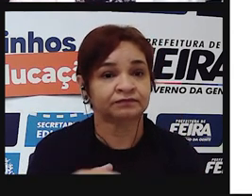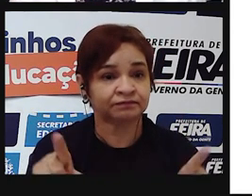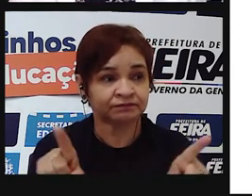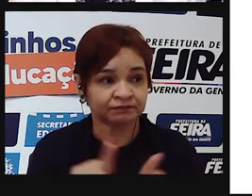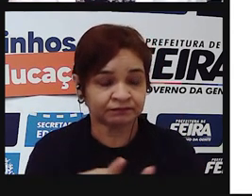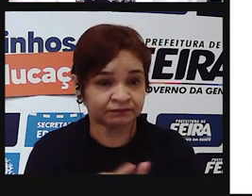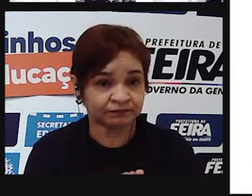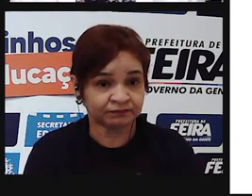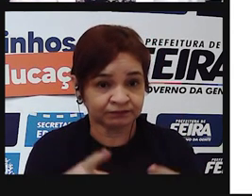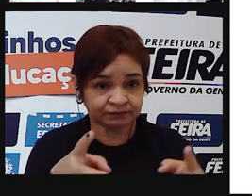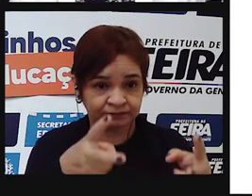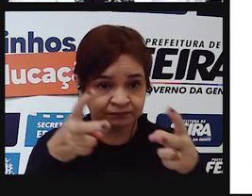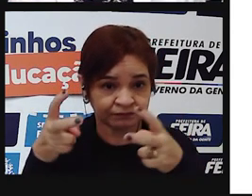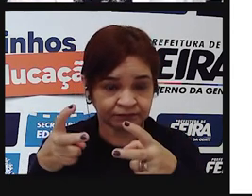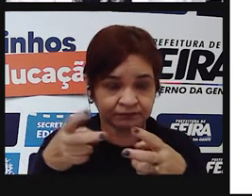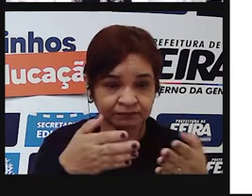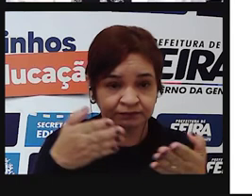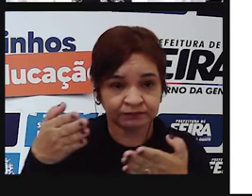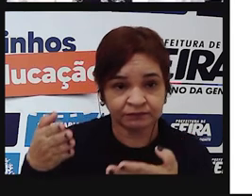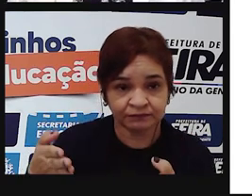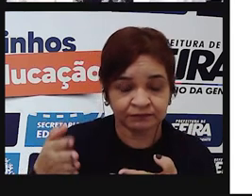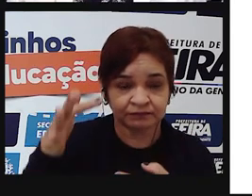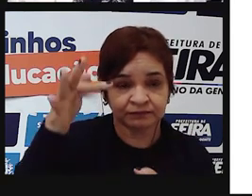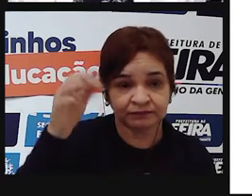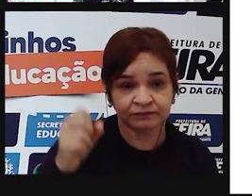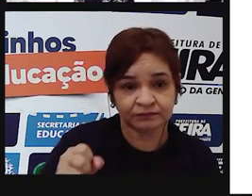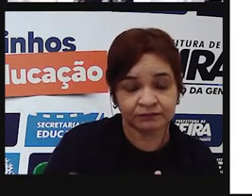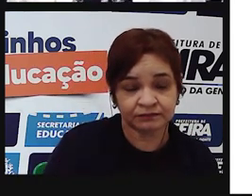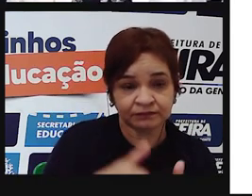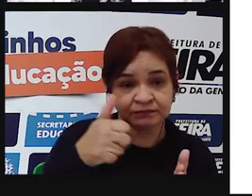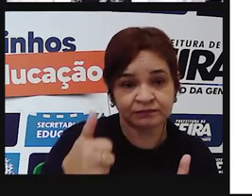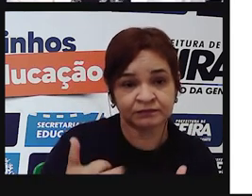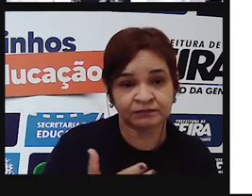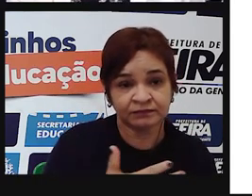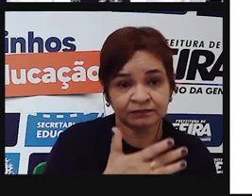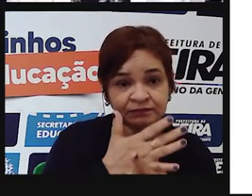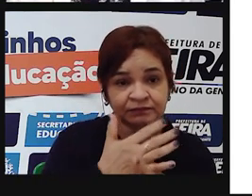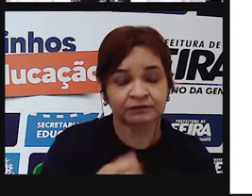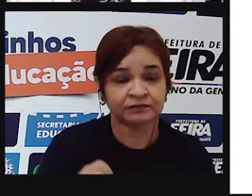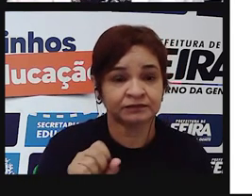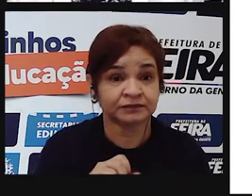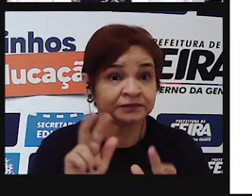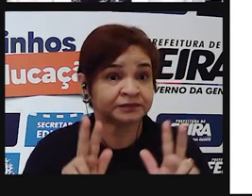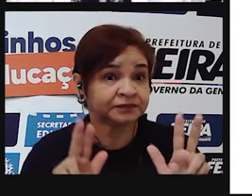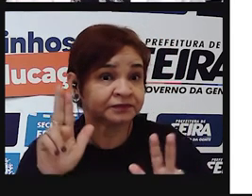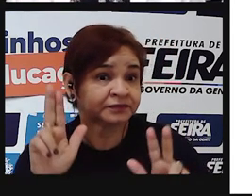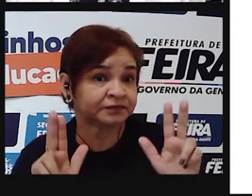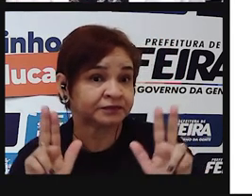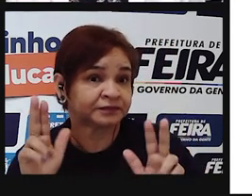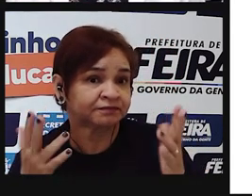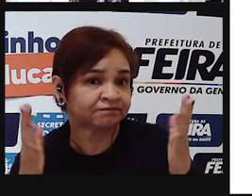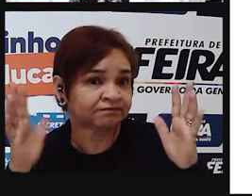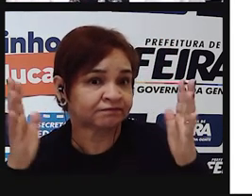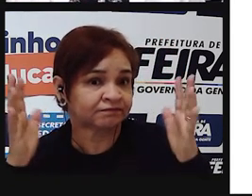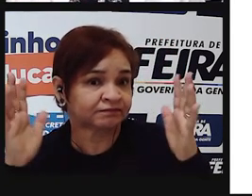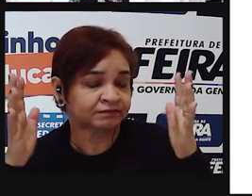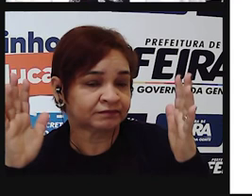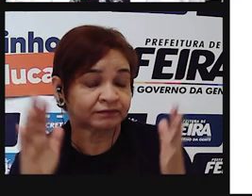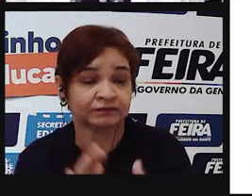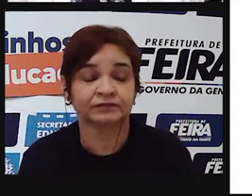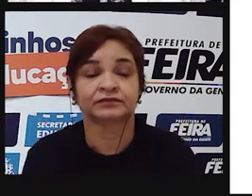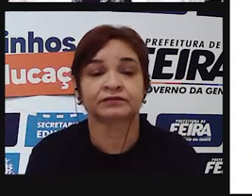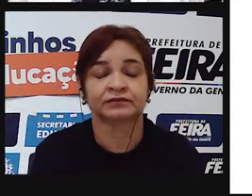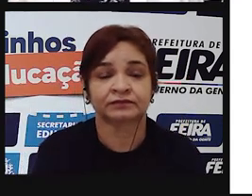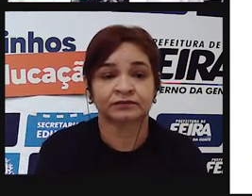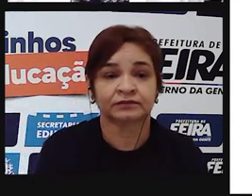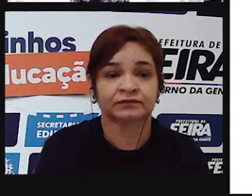Inclusive, aí chamando a atenção de vocês, que Feira foi uma das primeiras cidades a realizar a micareta, e que, como vocês sabem,